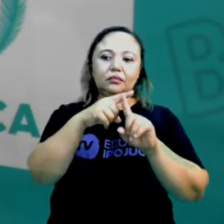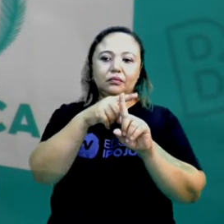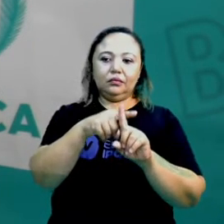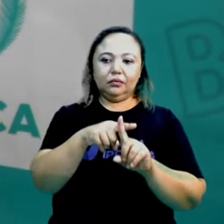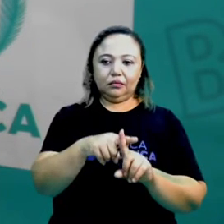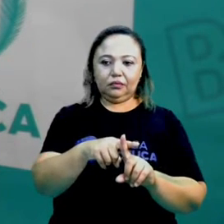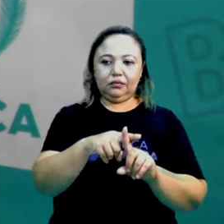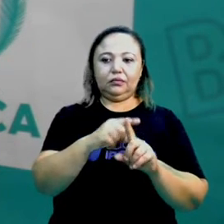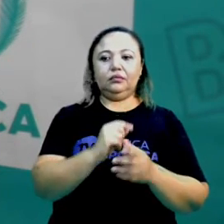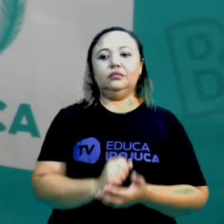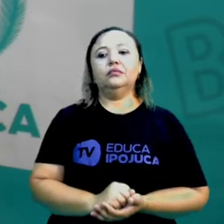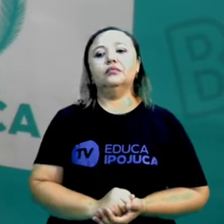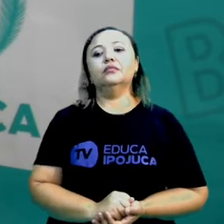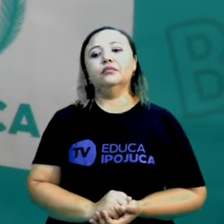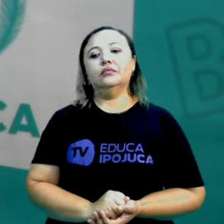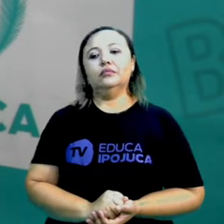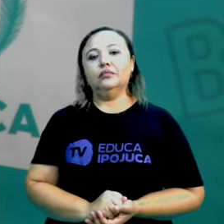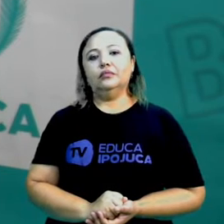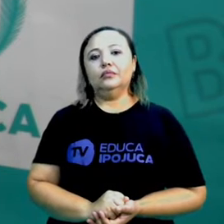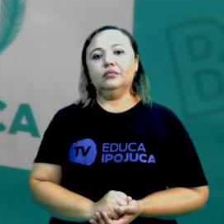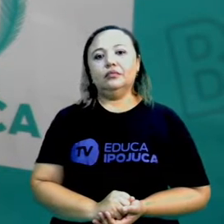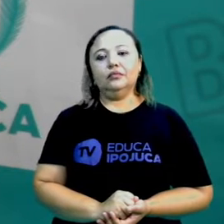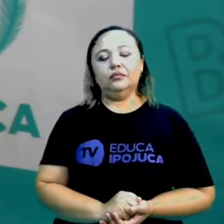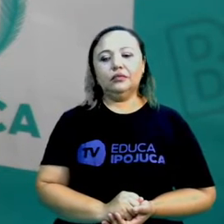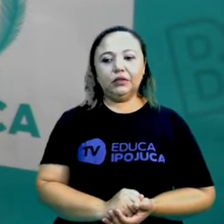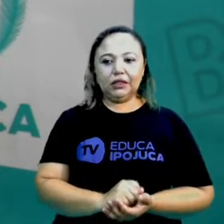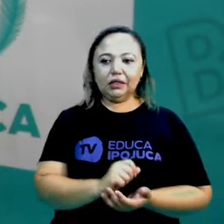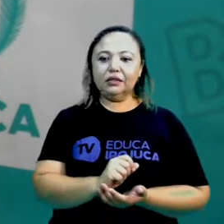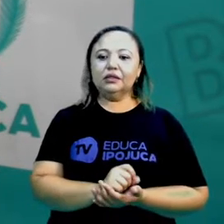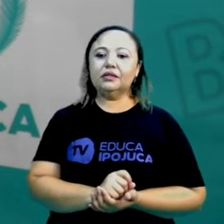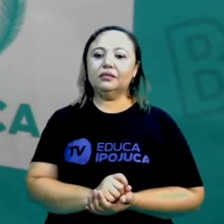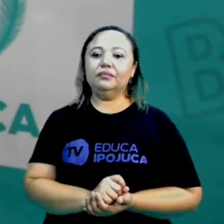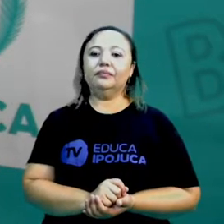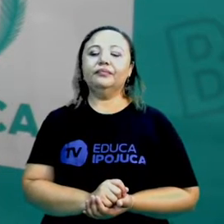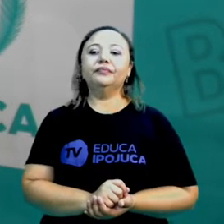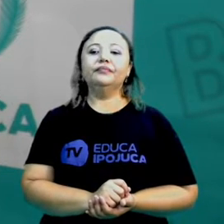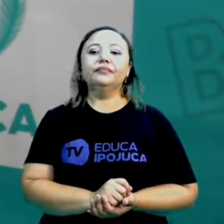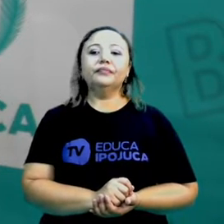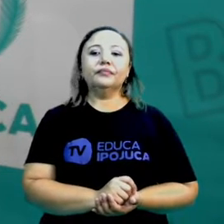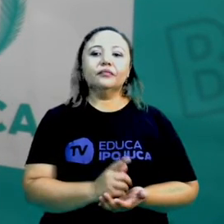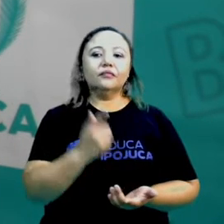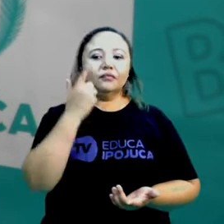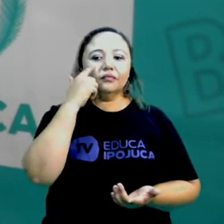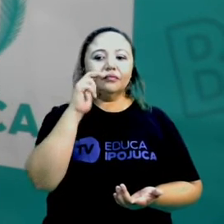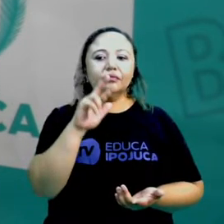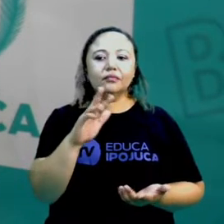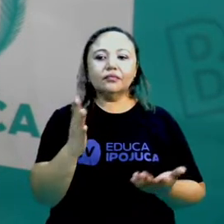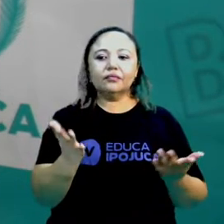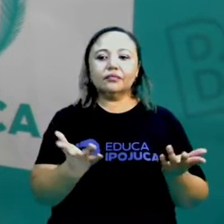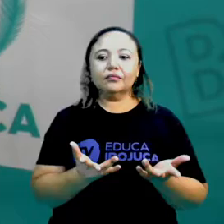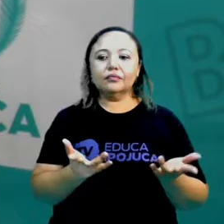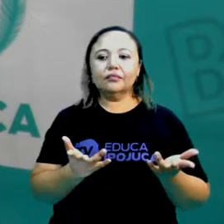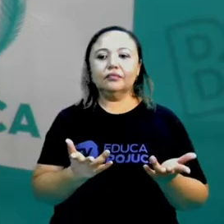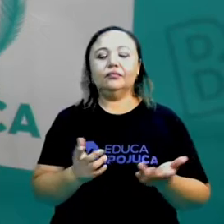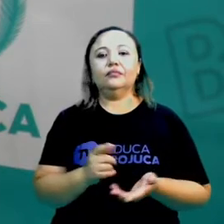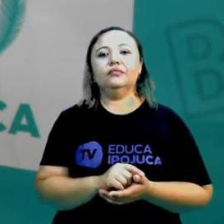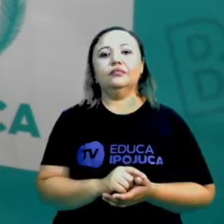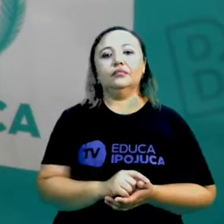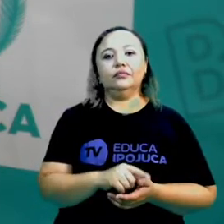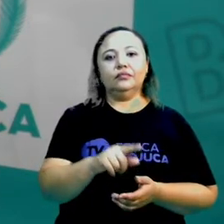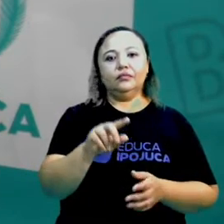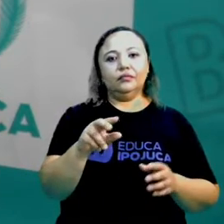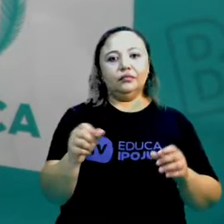ao processo, né, da operação matemática da adição. Então, vejamos aí